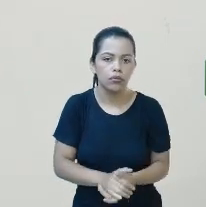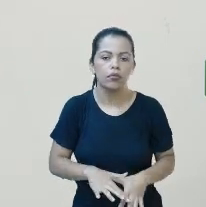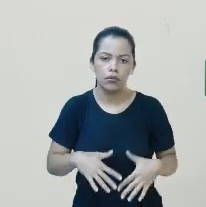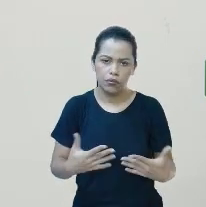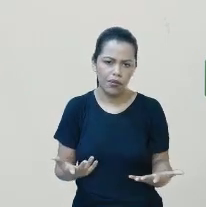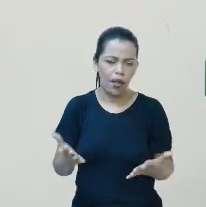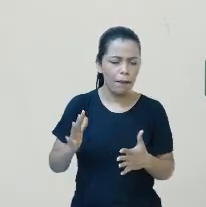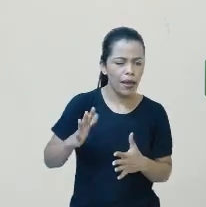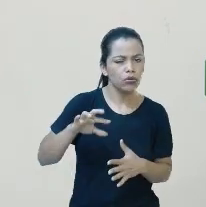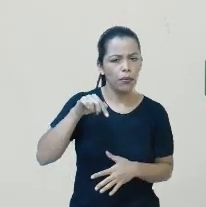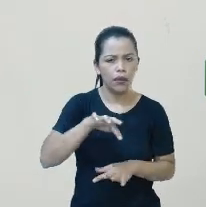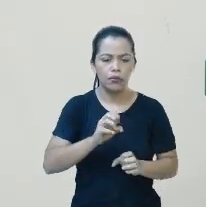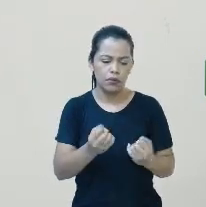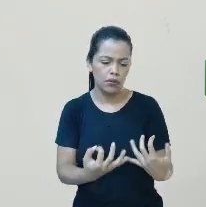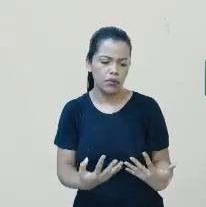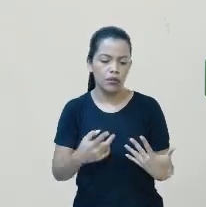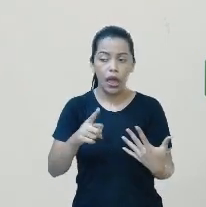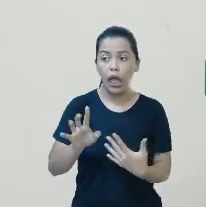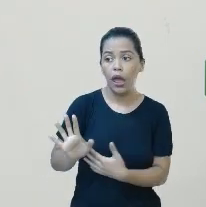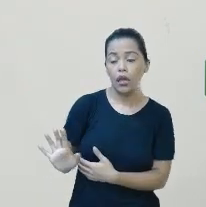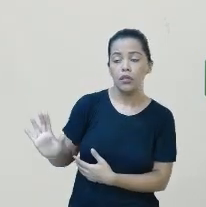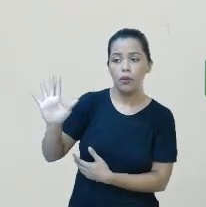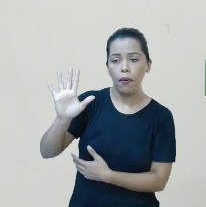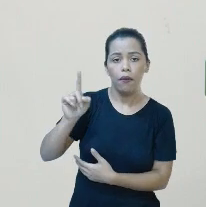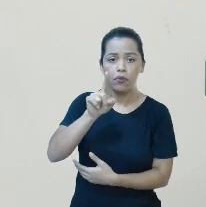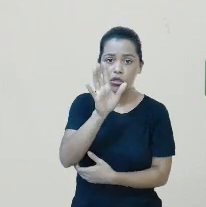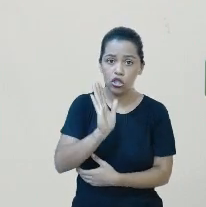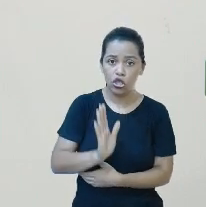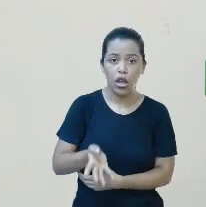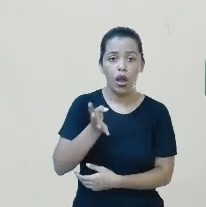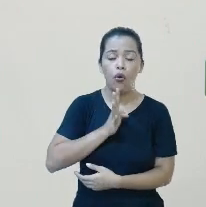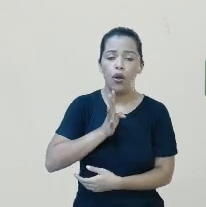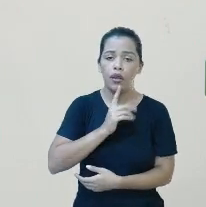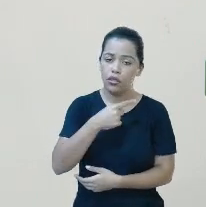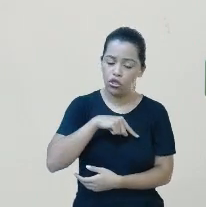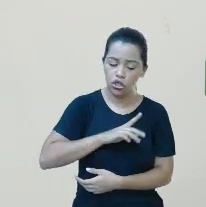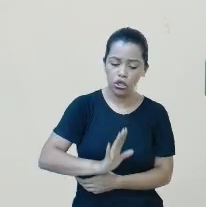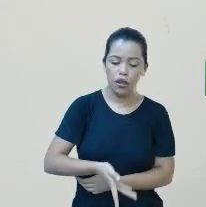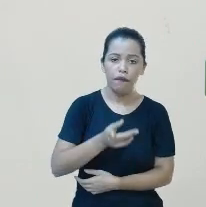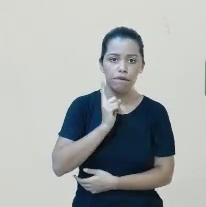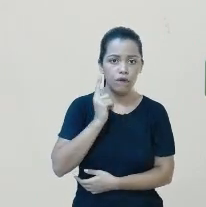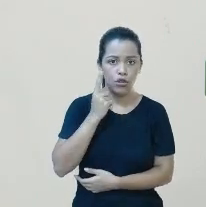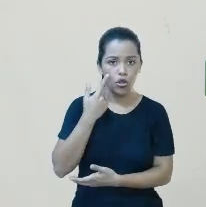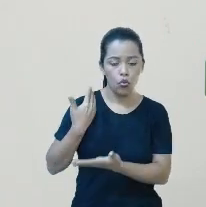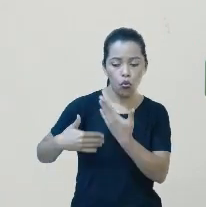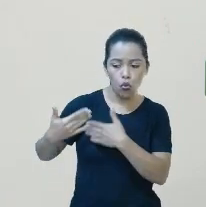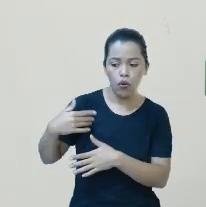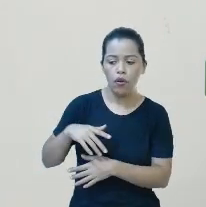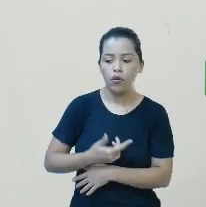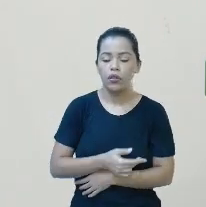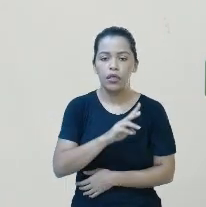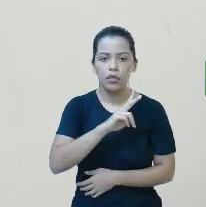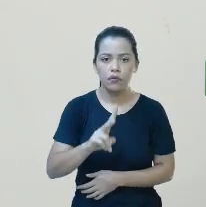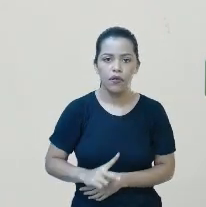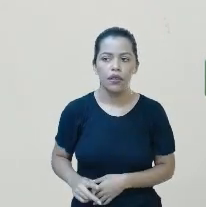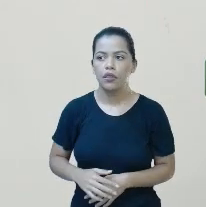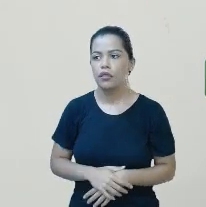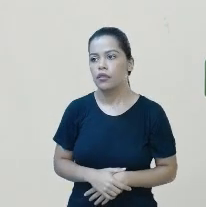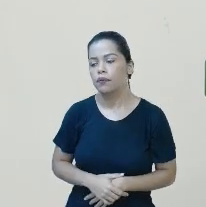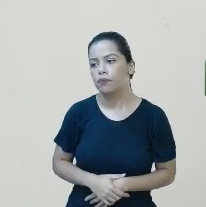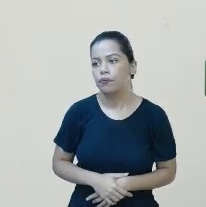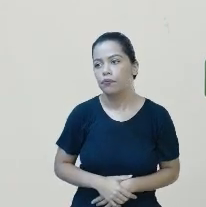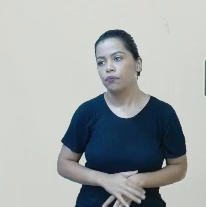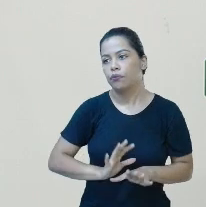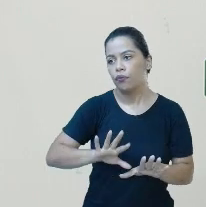certo? Aqui, esse mapa você já conhece. Nós trabalhamos várias vezes aqui a região que está lá em cima do nosso